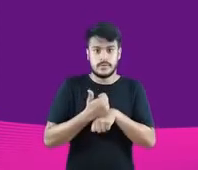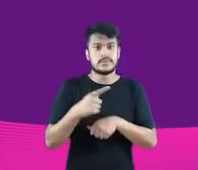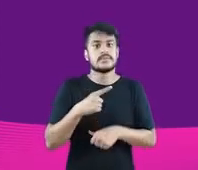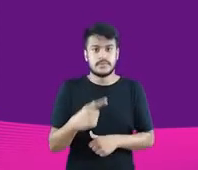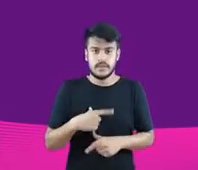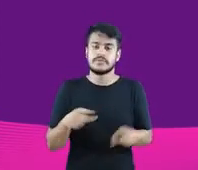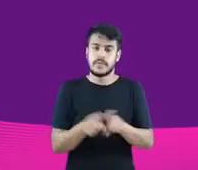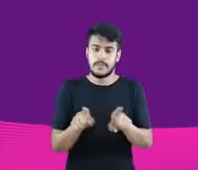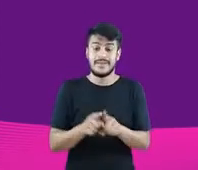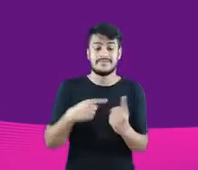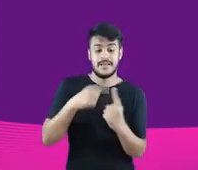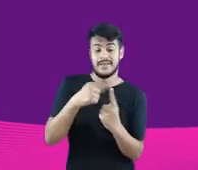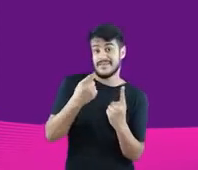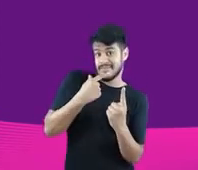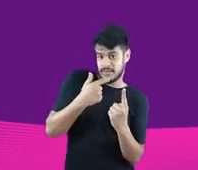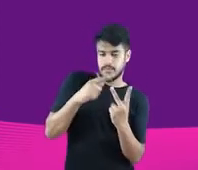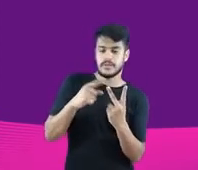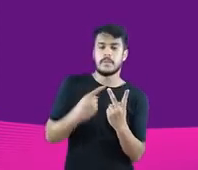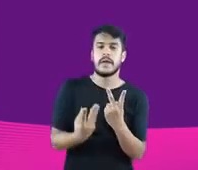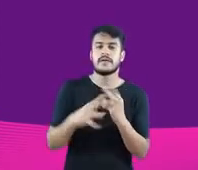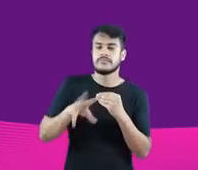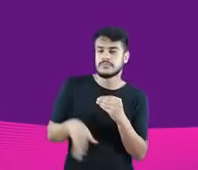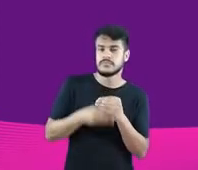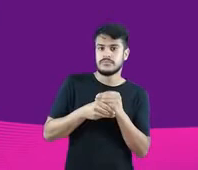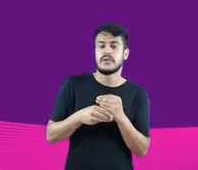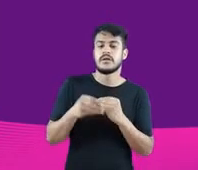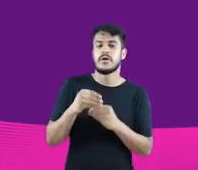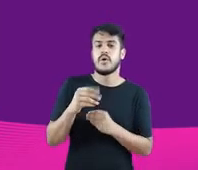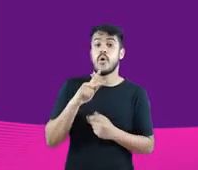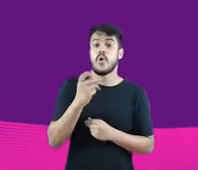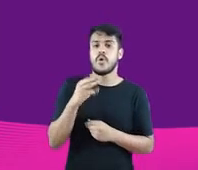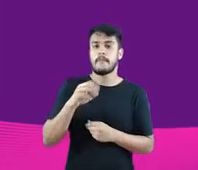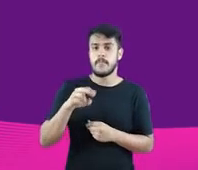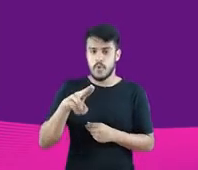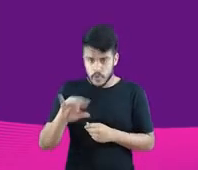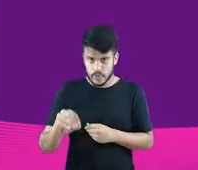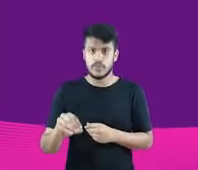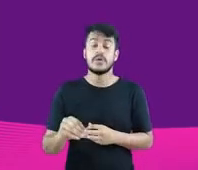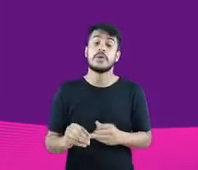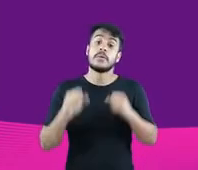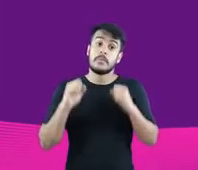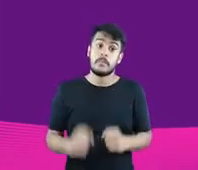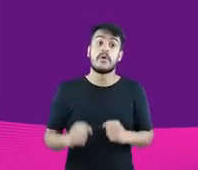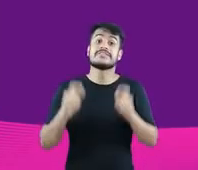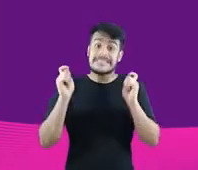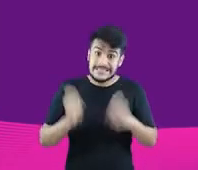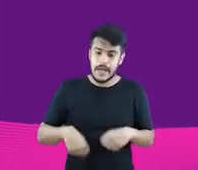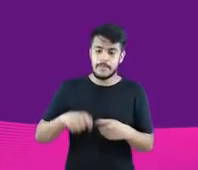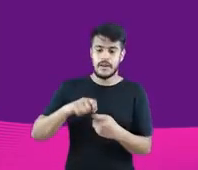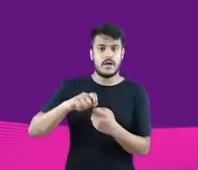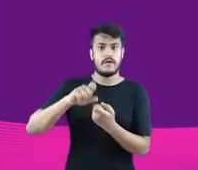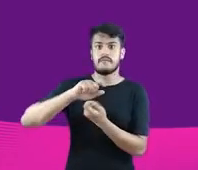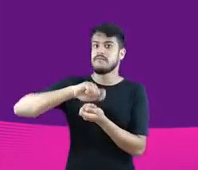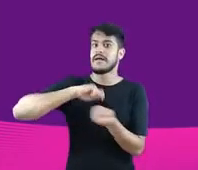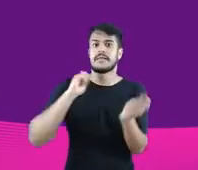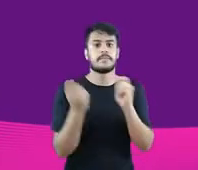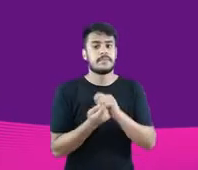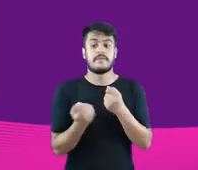supressão hormonal, elas podem ser reversíveis. Com a